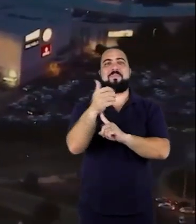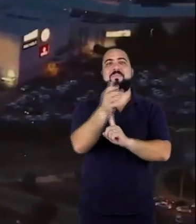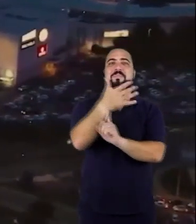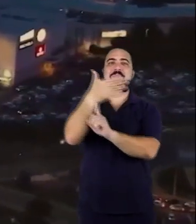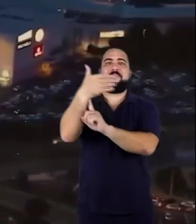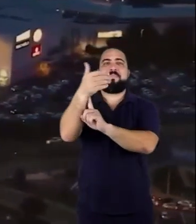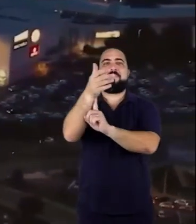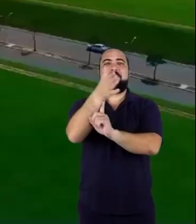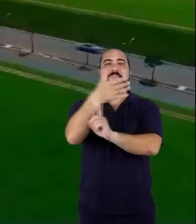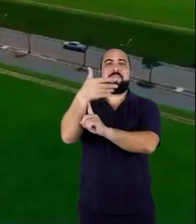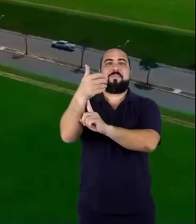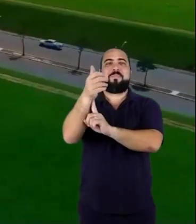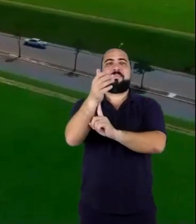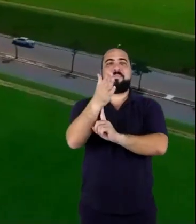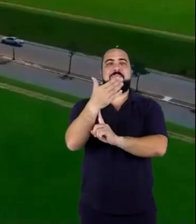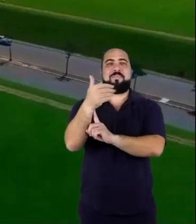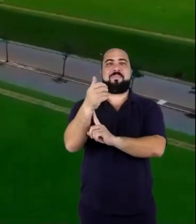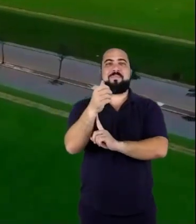amada